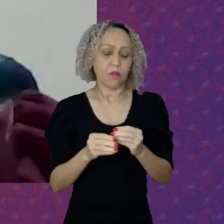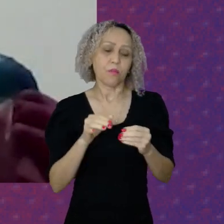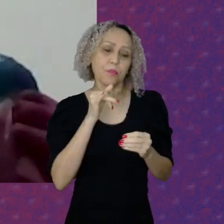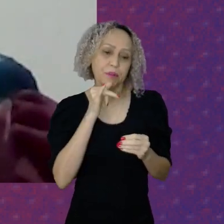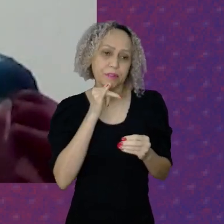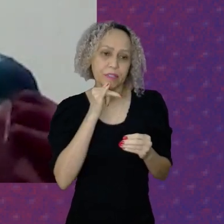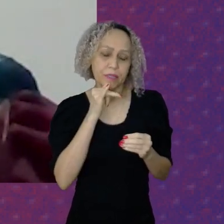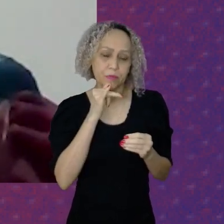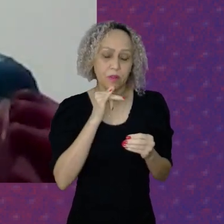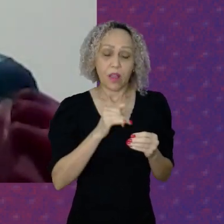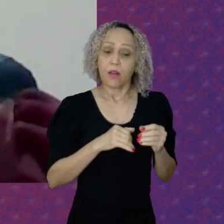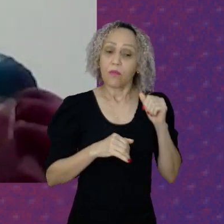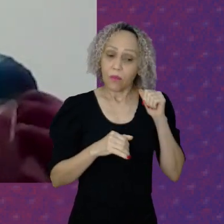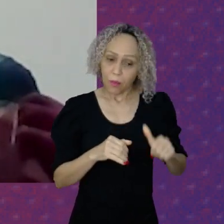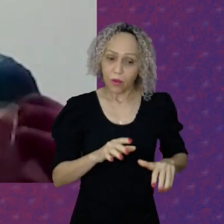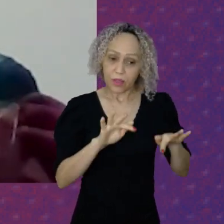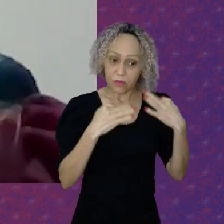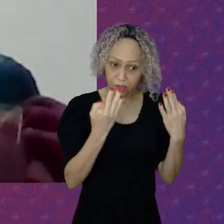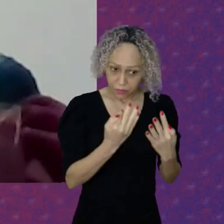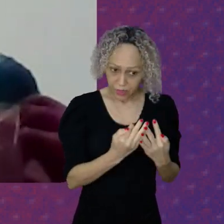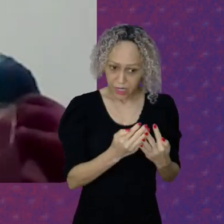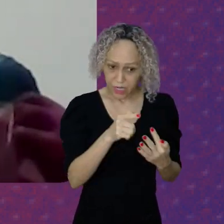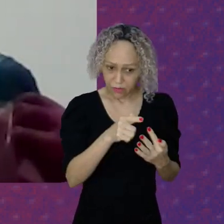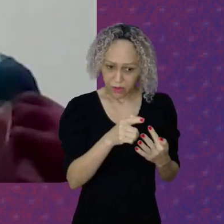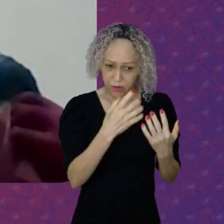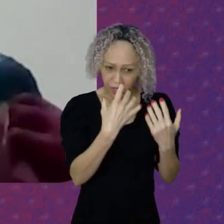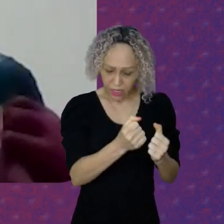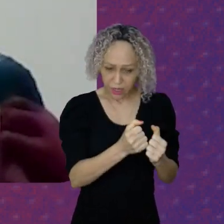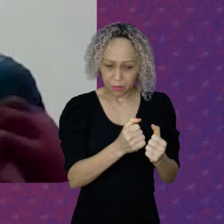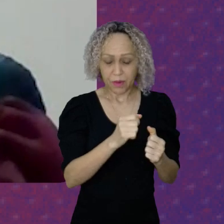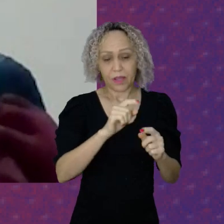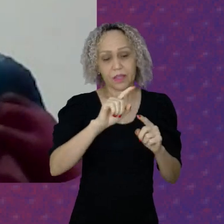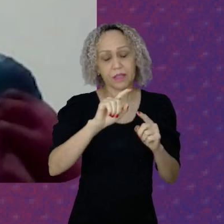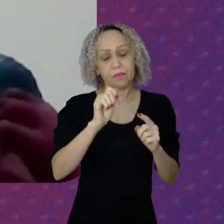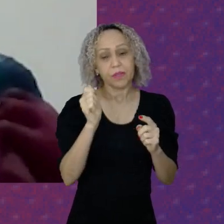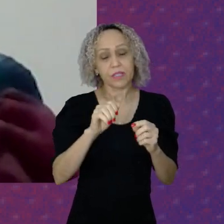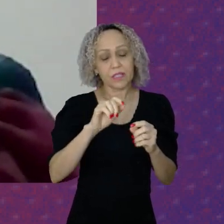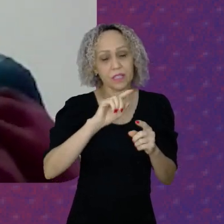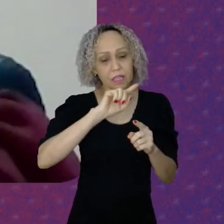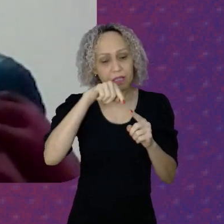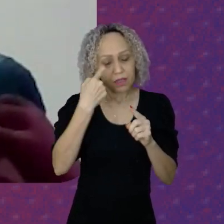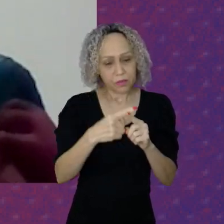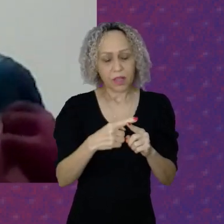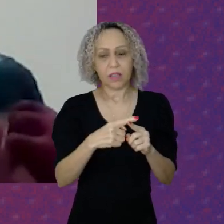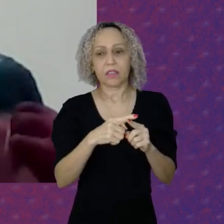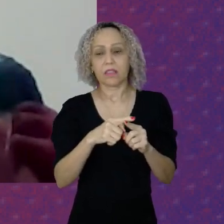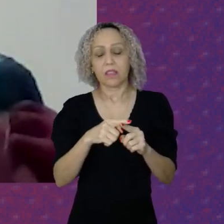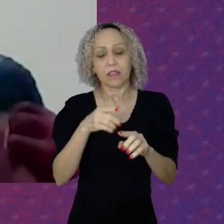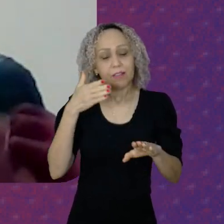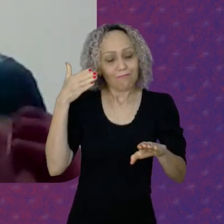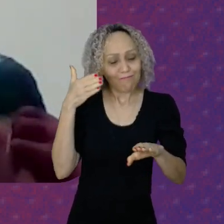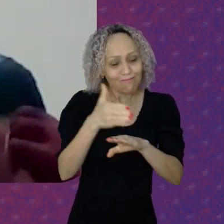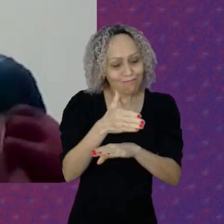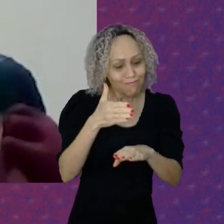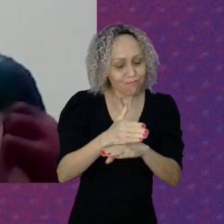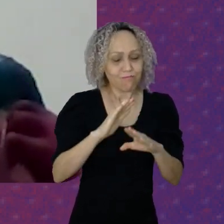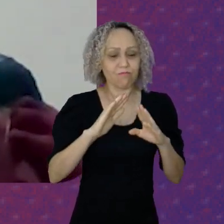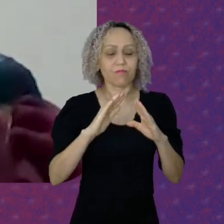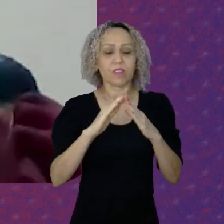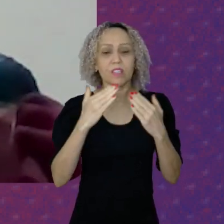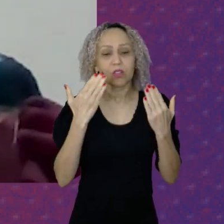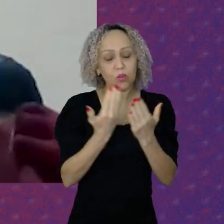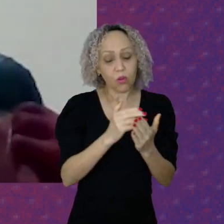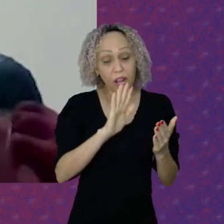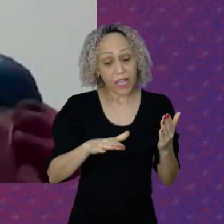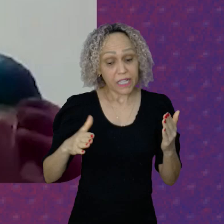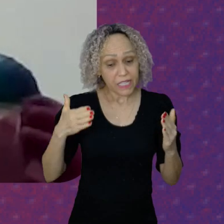educação. Então, isso proporcionou também uma articulação do programa Bolsa Família com